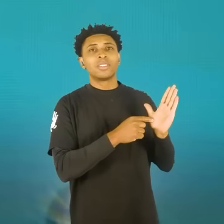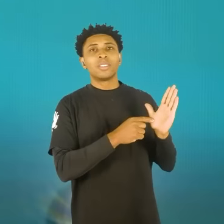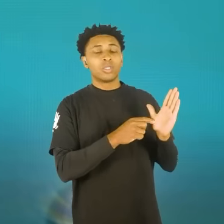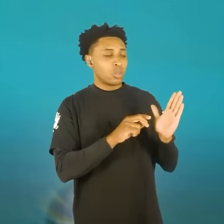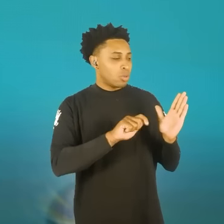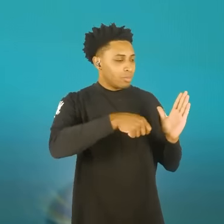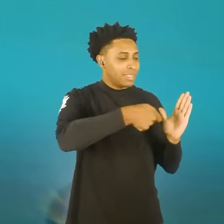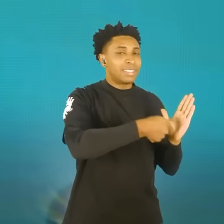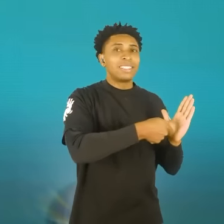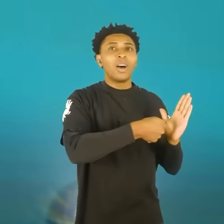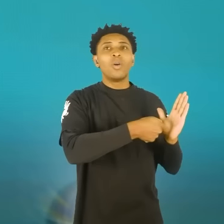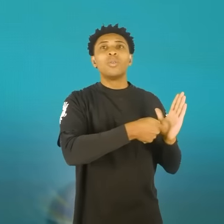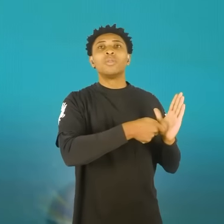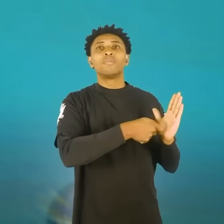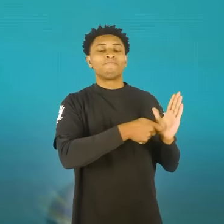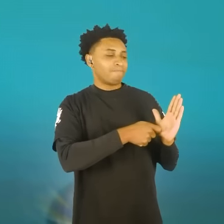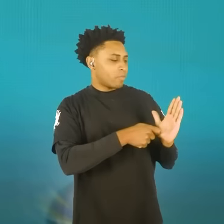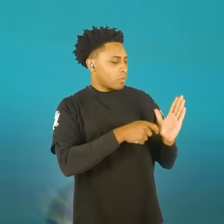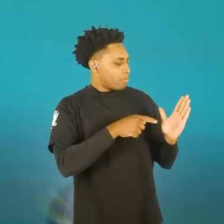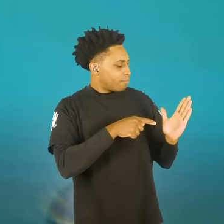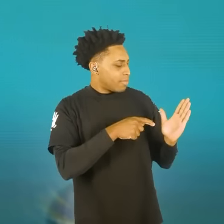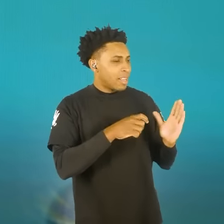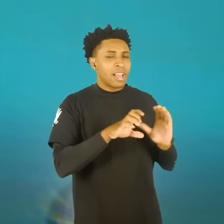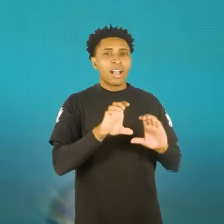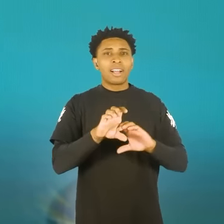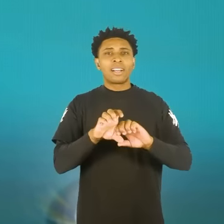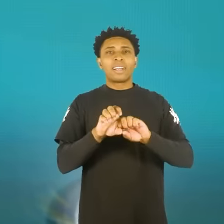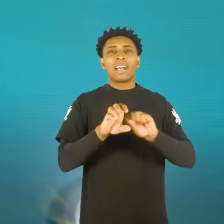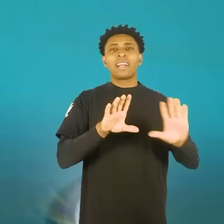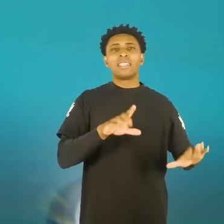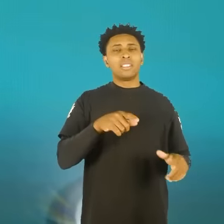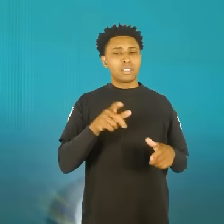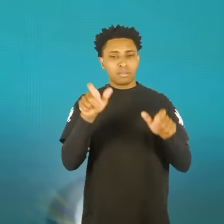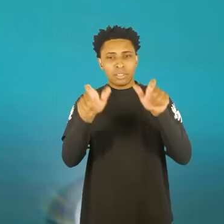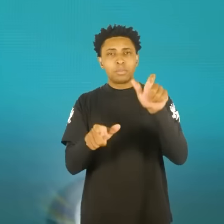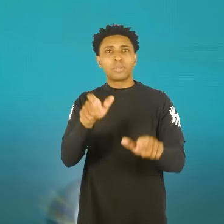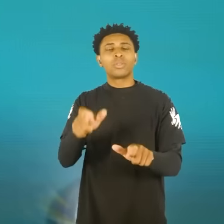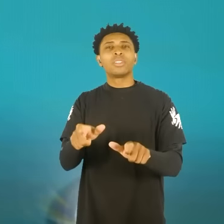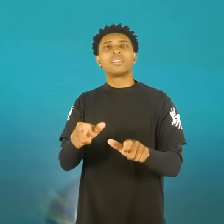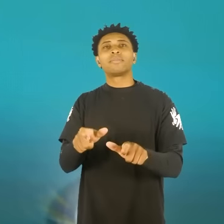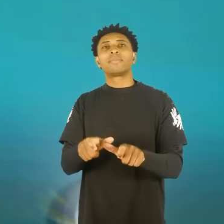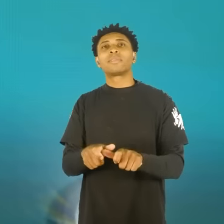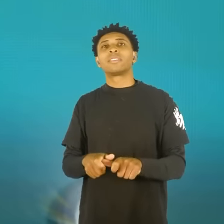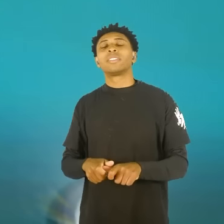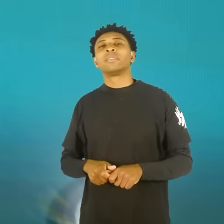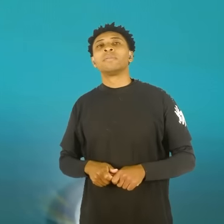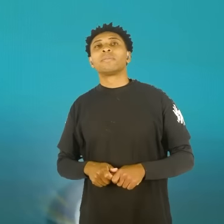são escolhidos para dar um significado. Assim foi com Jacó, assim foi com Isaac. Os nomes